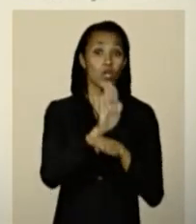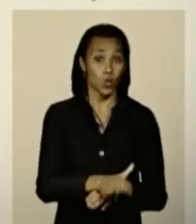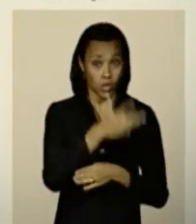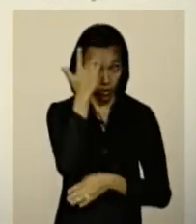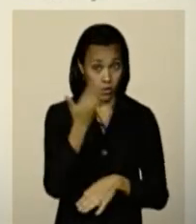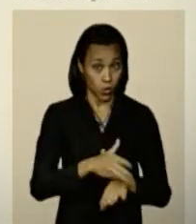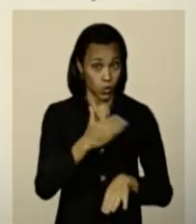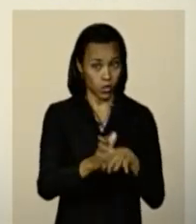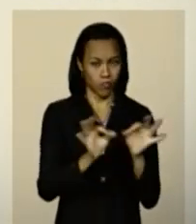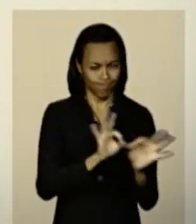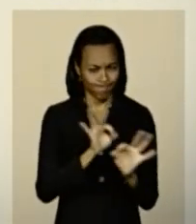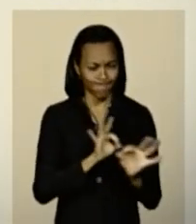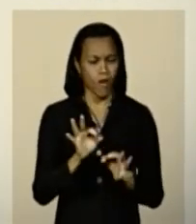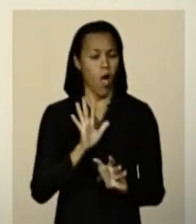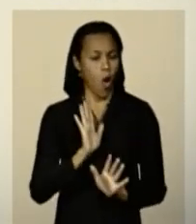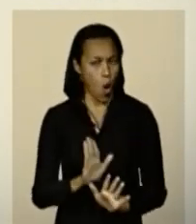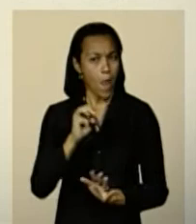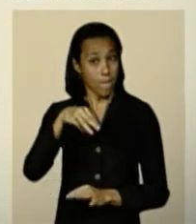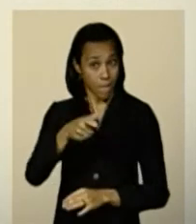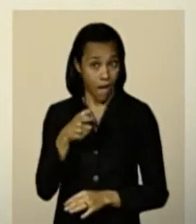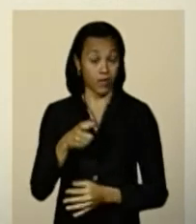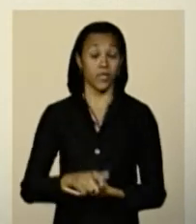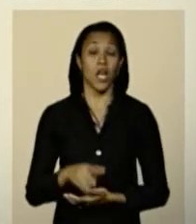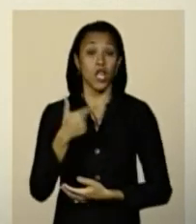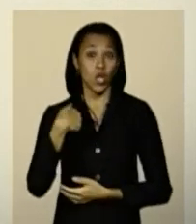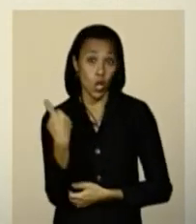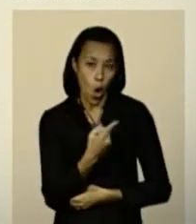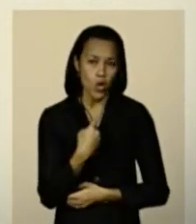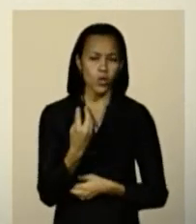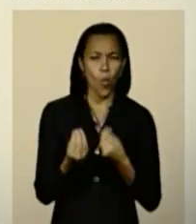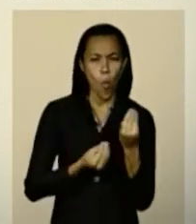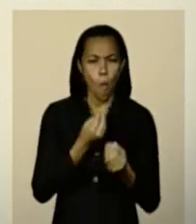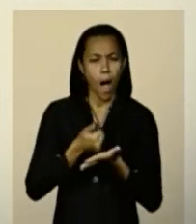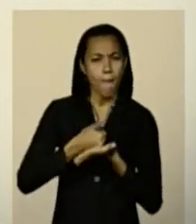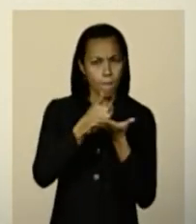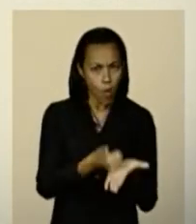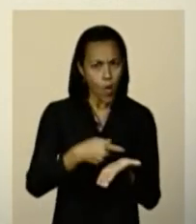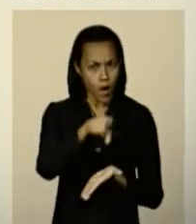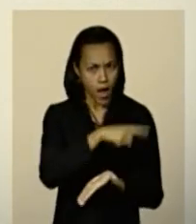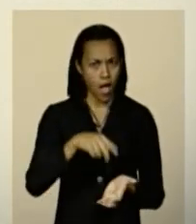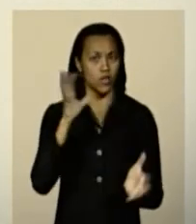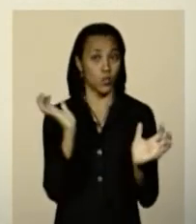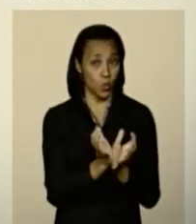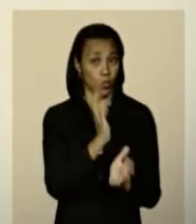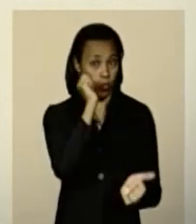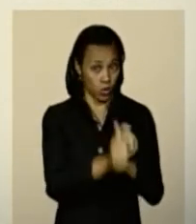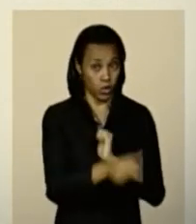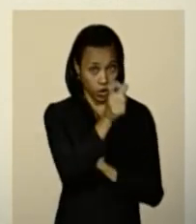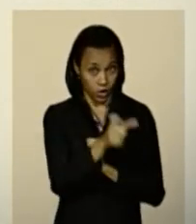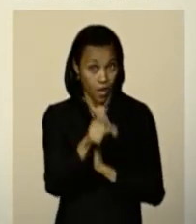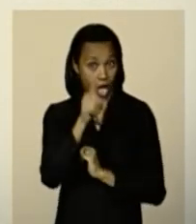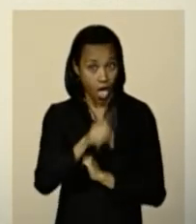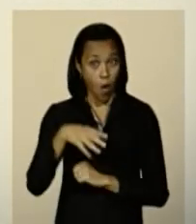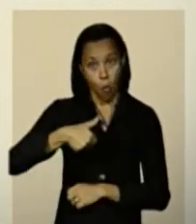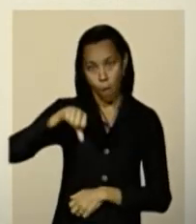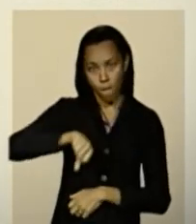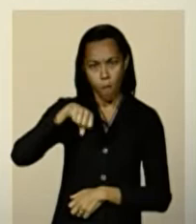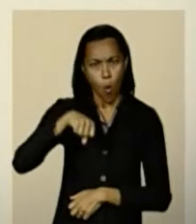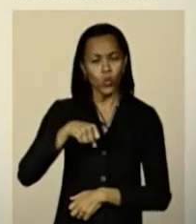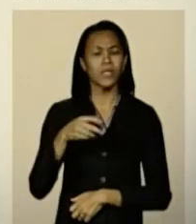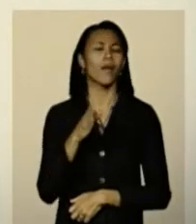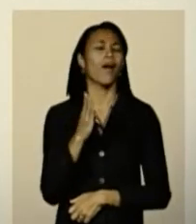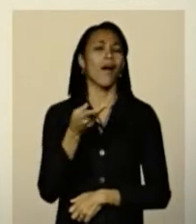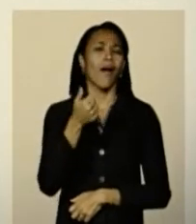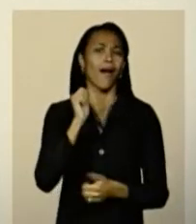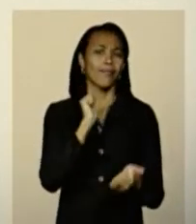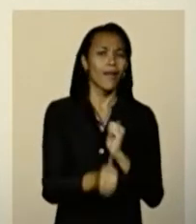preparação desses atletas olha Max a nossa principal forma de apoio a esses esportistas é o bolsa atleta que